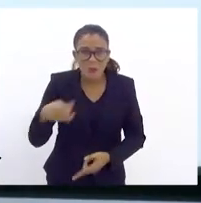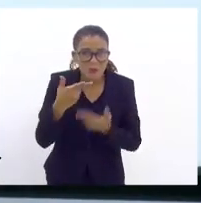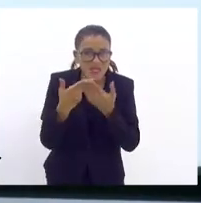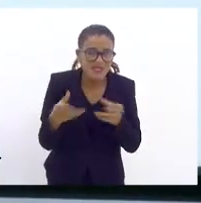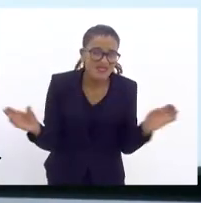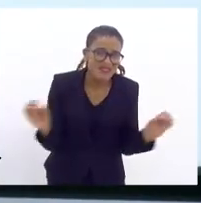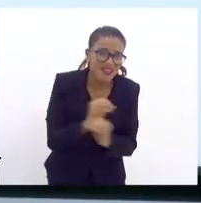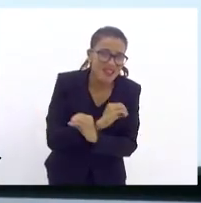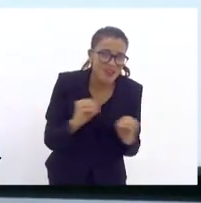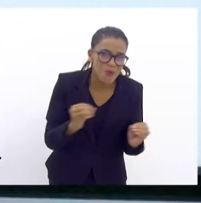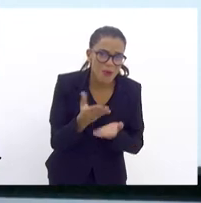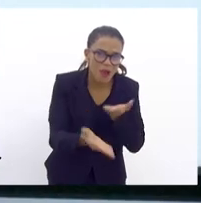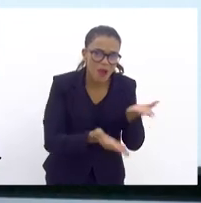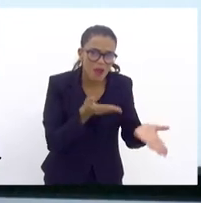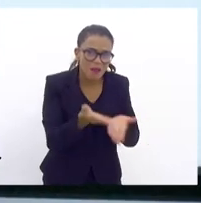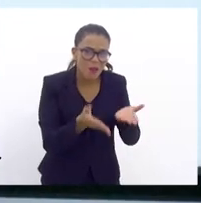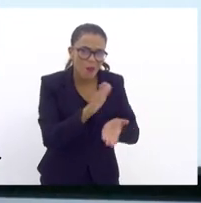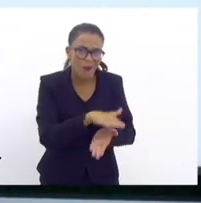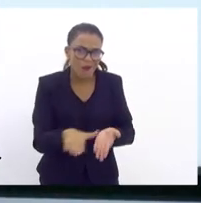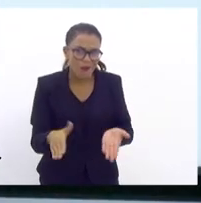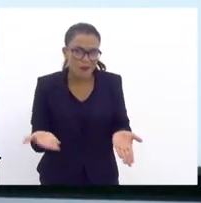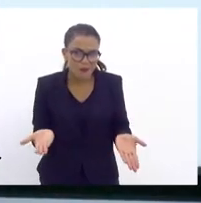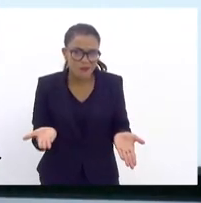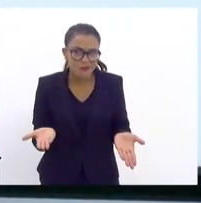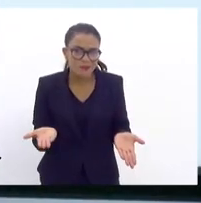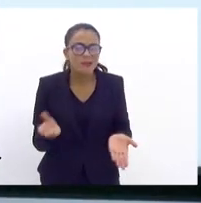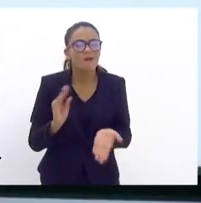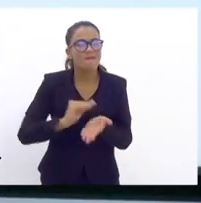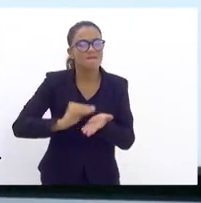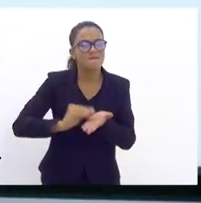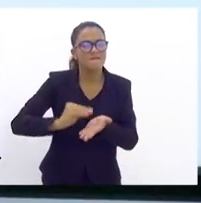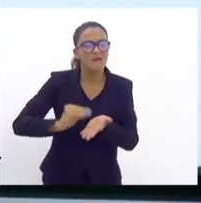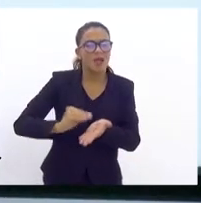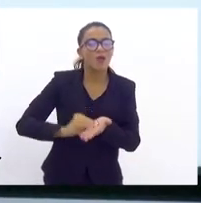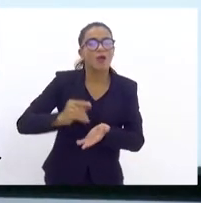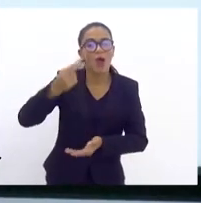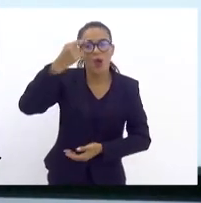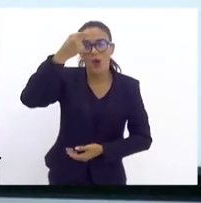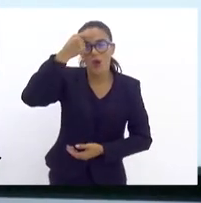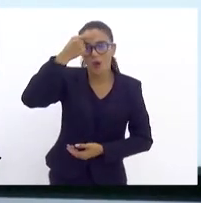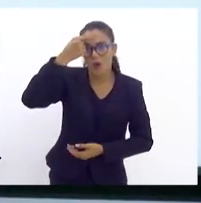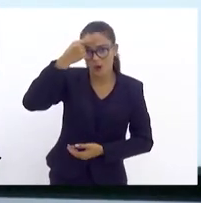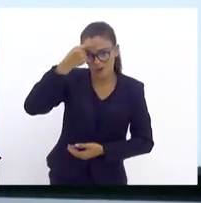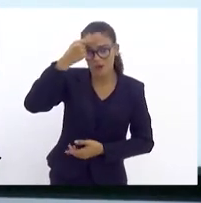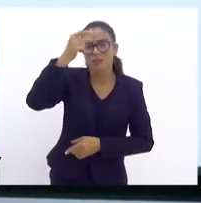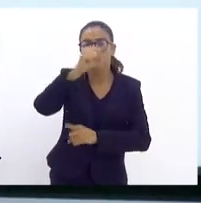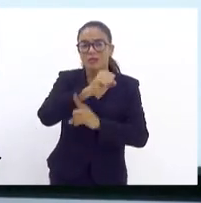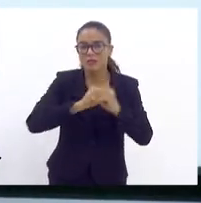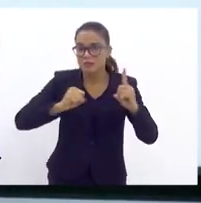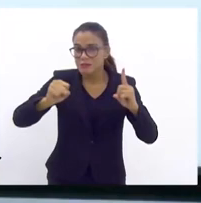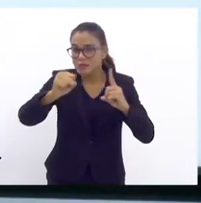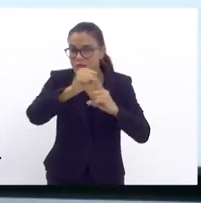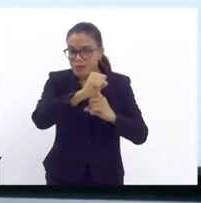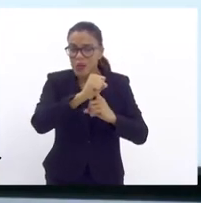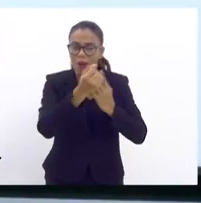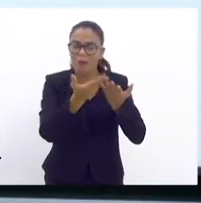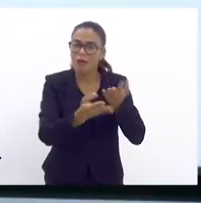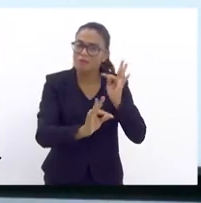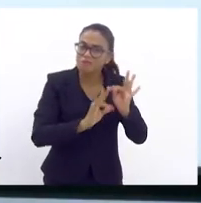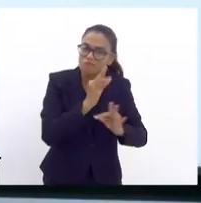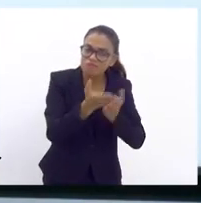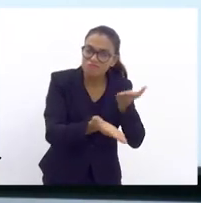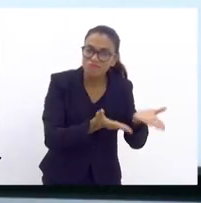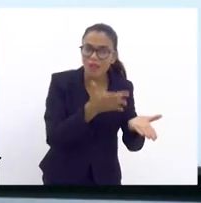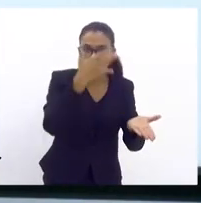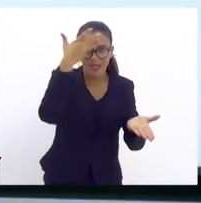para estar lidando com aquela criança então falta conscientização da sociedade para aquele ser humano que tá